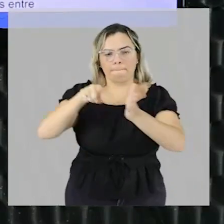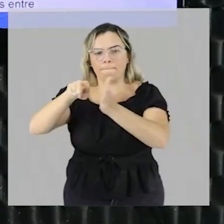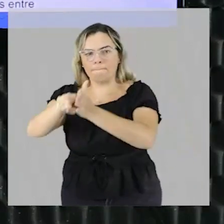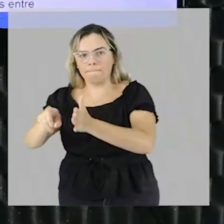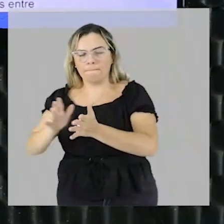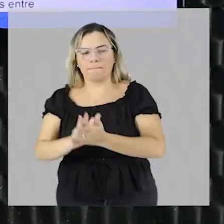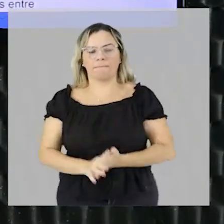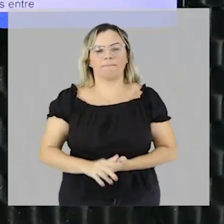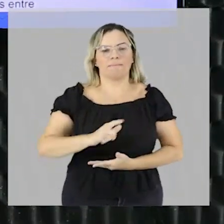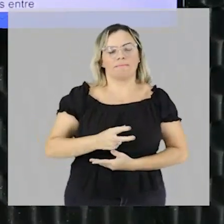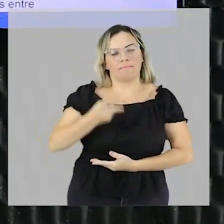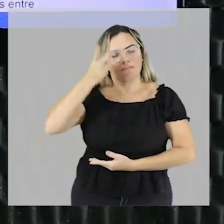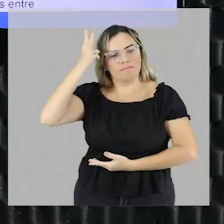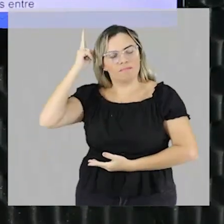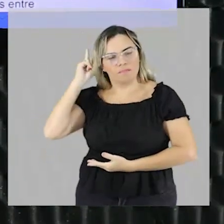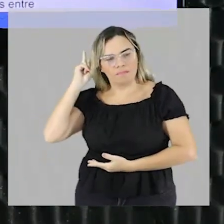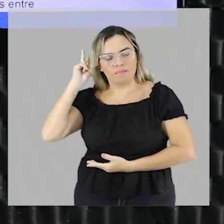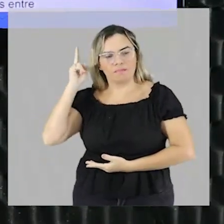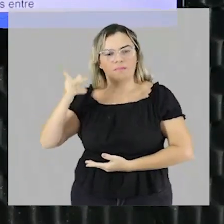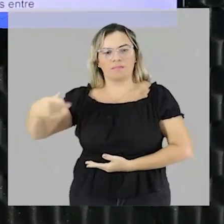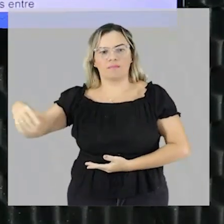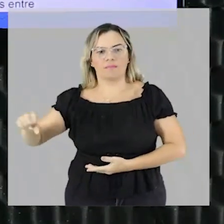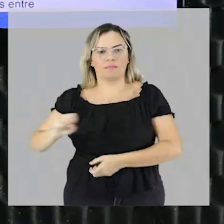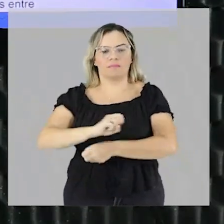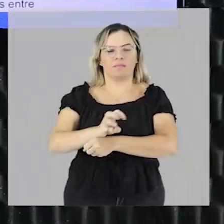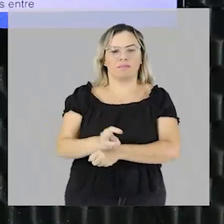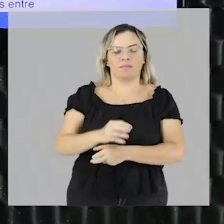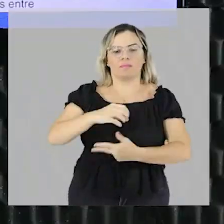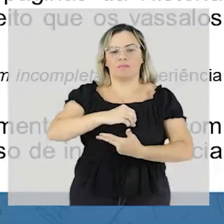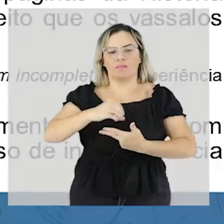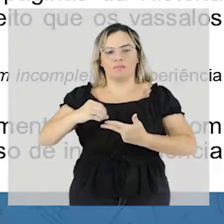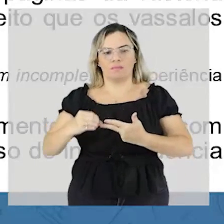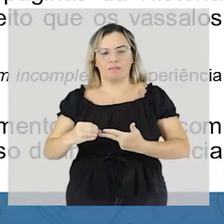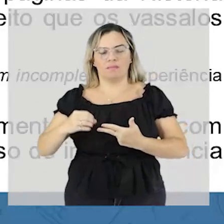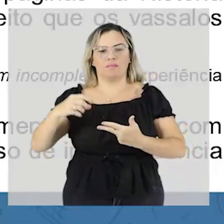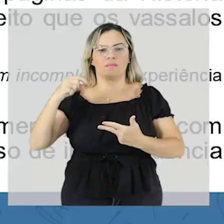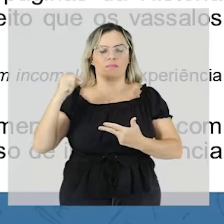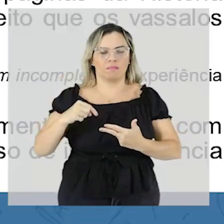nos vestibulares aí do Paz UEMA e do Enem,